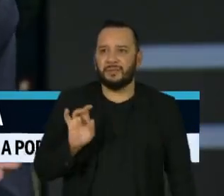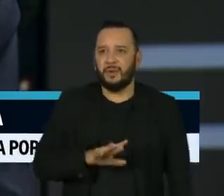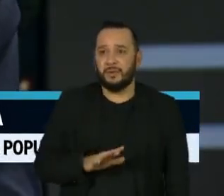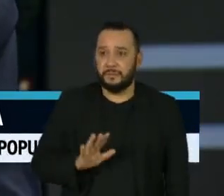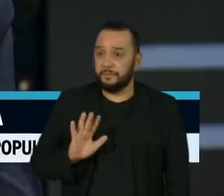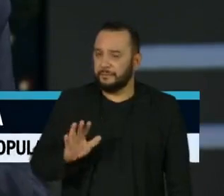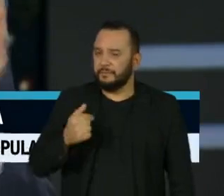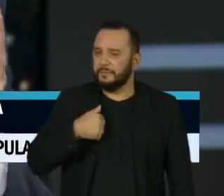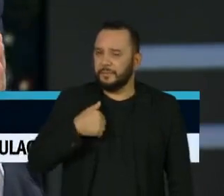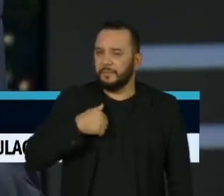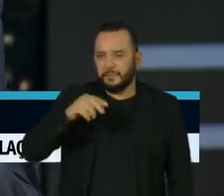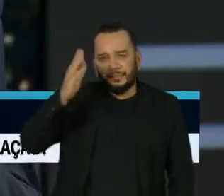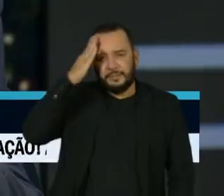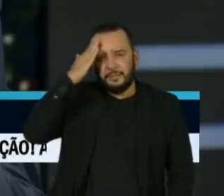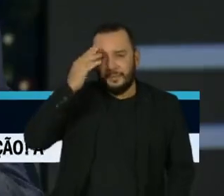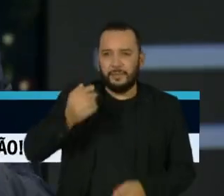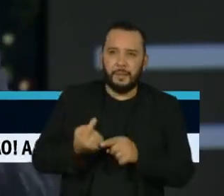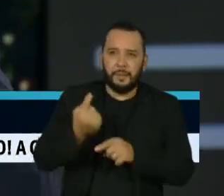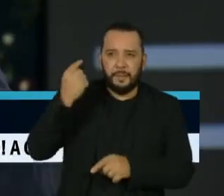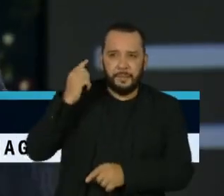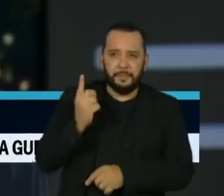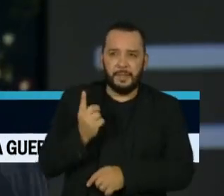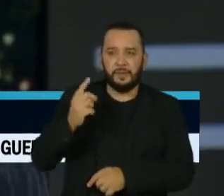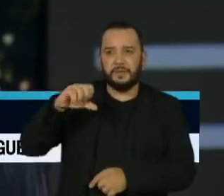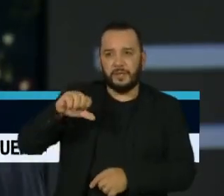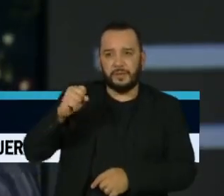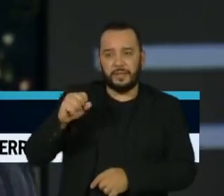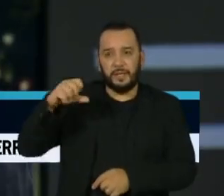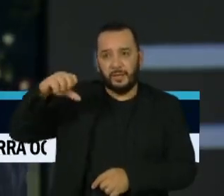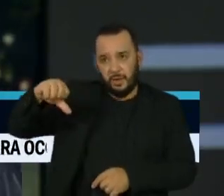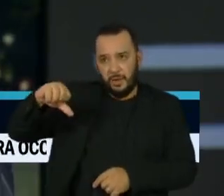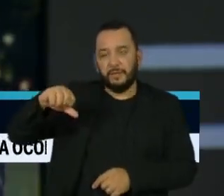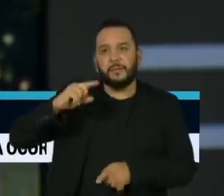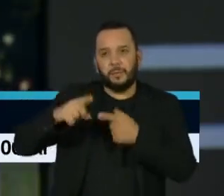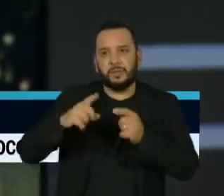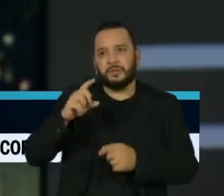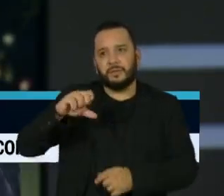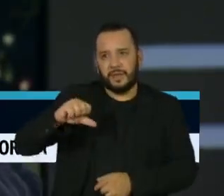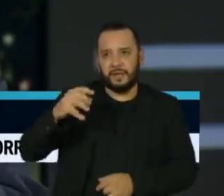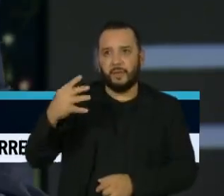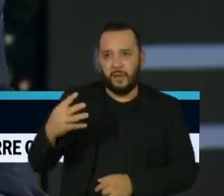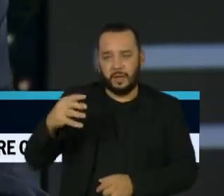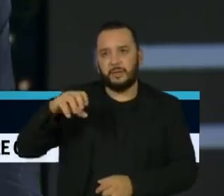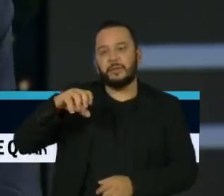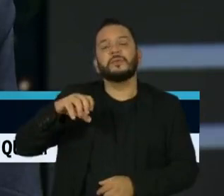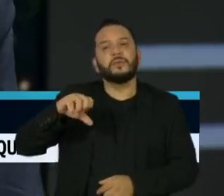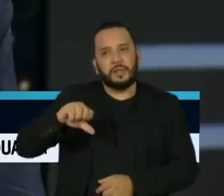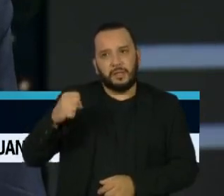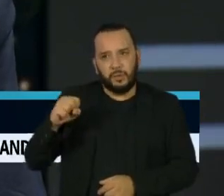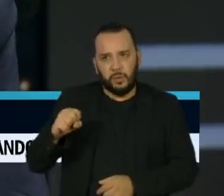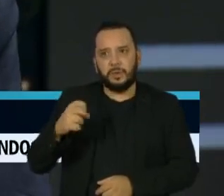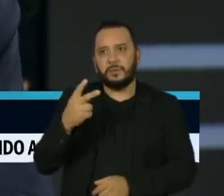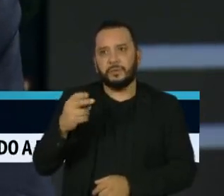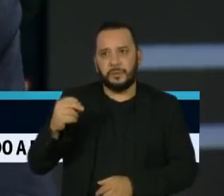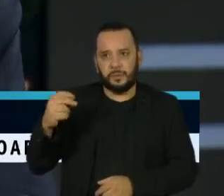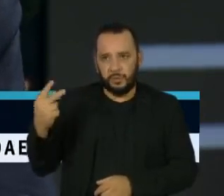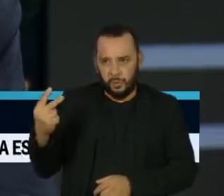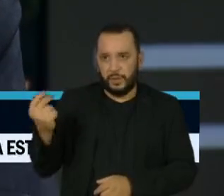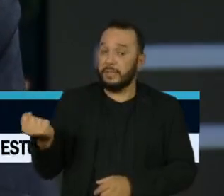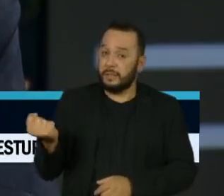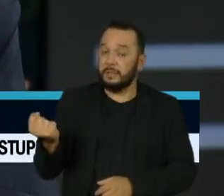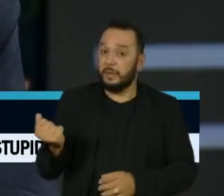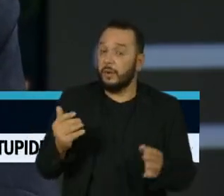presumo pela história das eleições leis 1989 depois vai 94 98/2002 sucessivamente esse